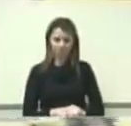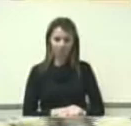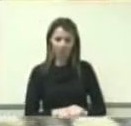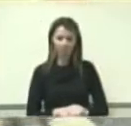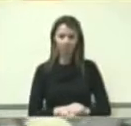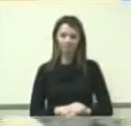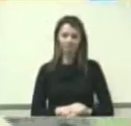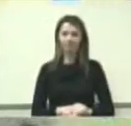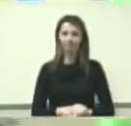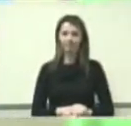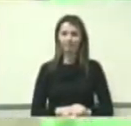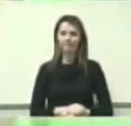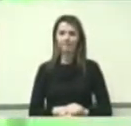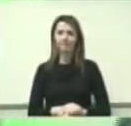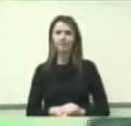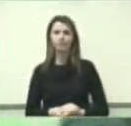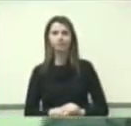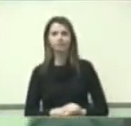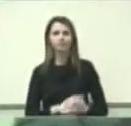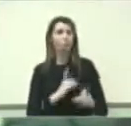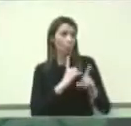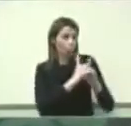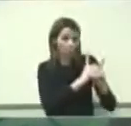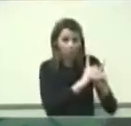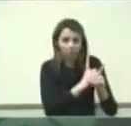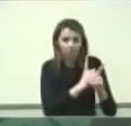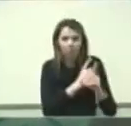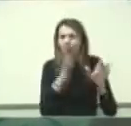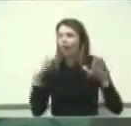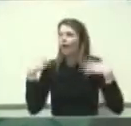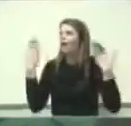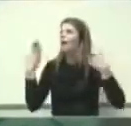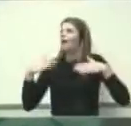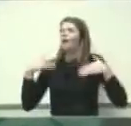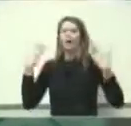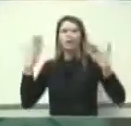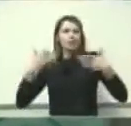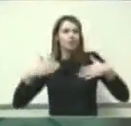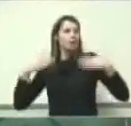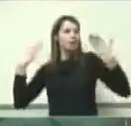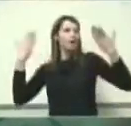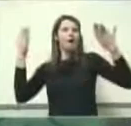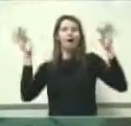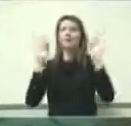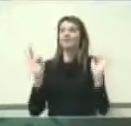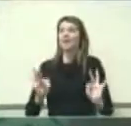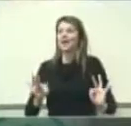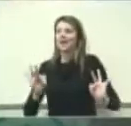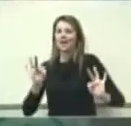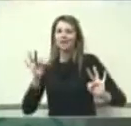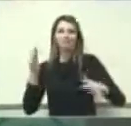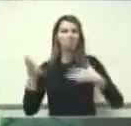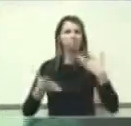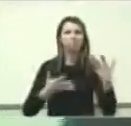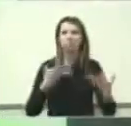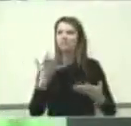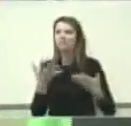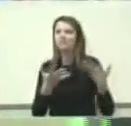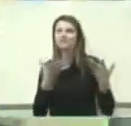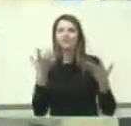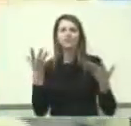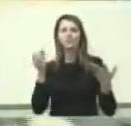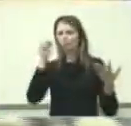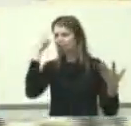os discípulos estavam tão eufóricos que eles estavam tão animados tão resolutos tão